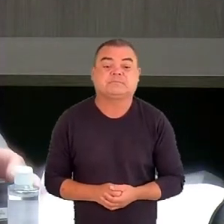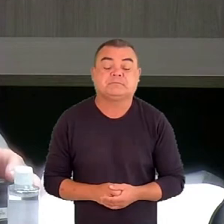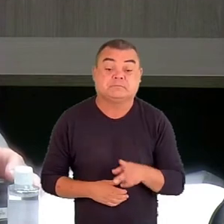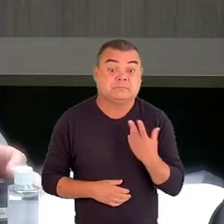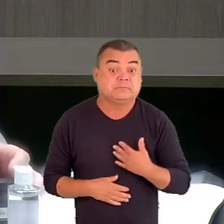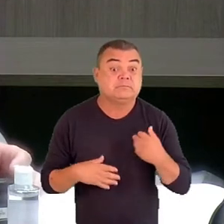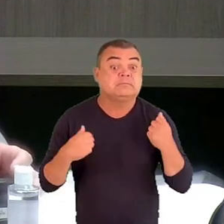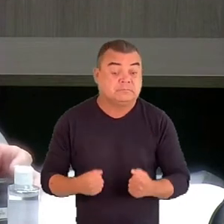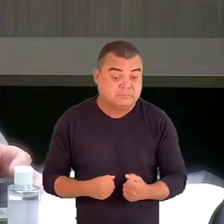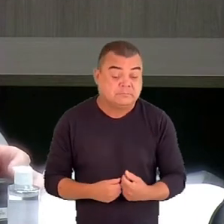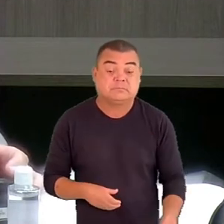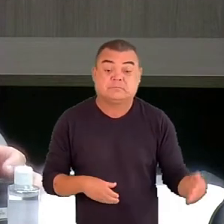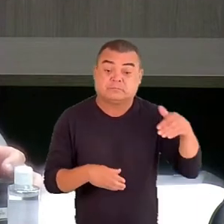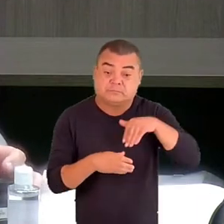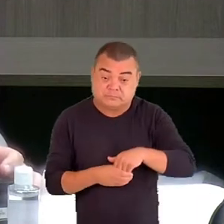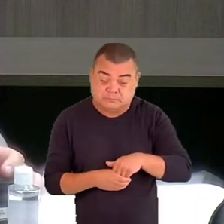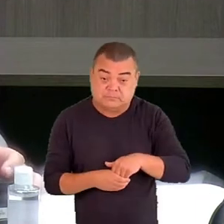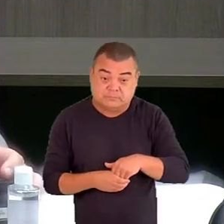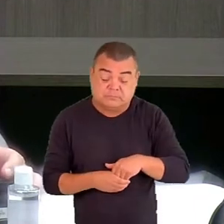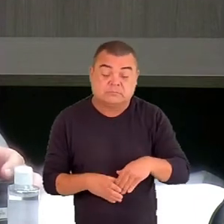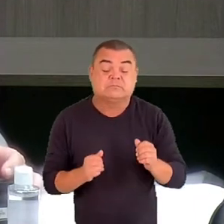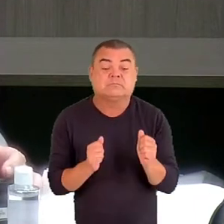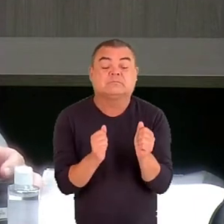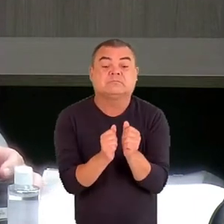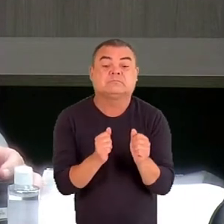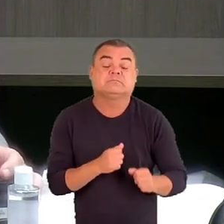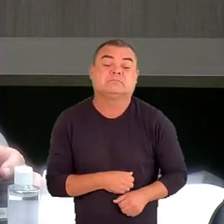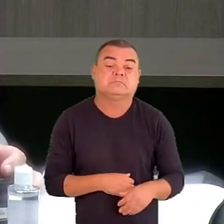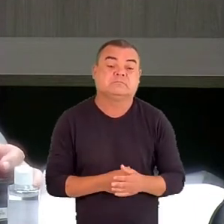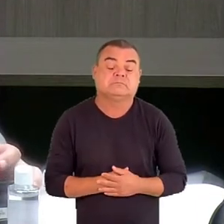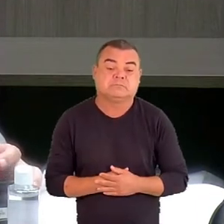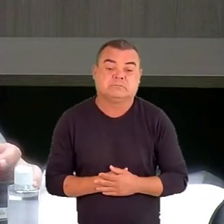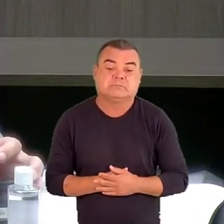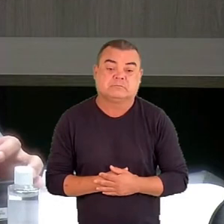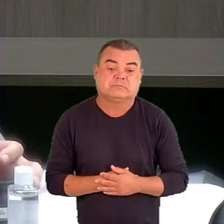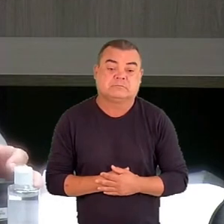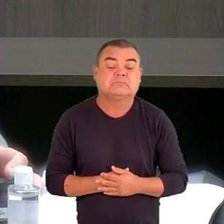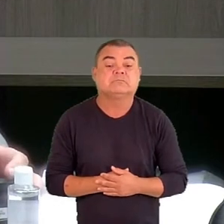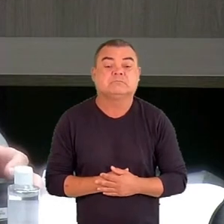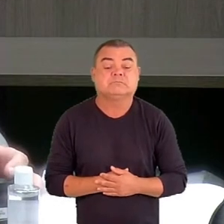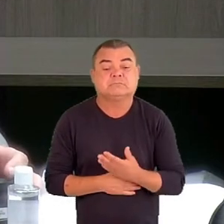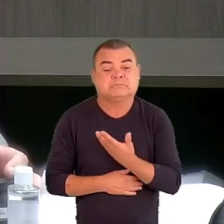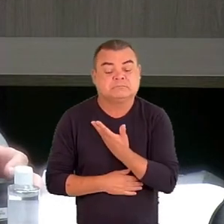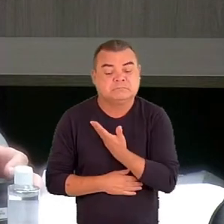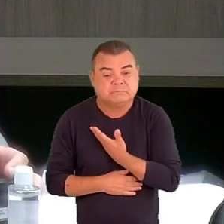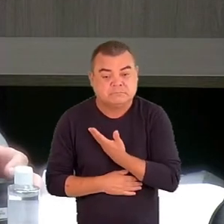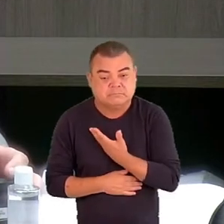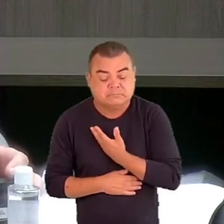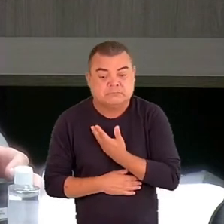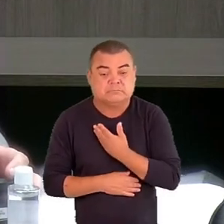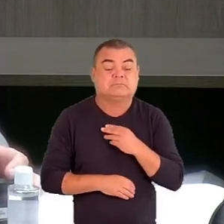possamos votar uma moção de solidariedade em favor da ministra Carmen Lúcia,